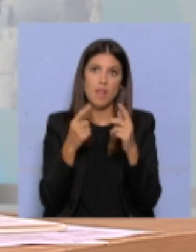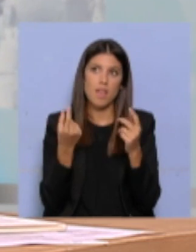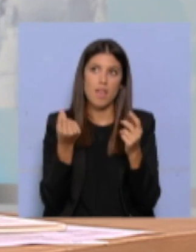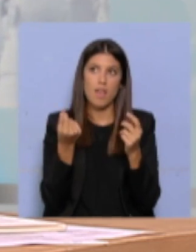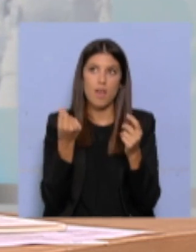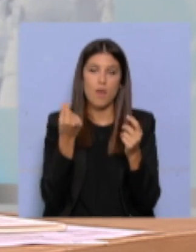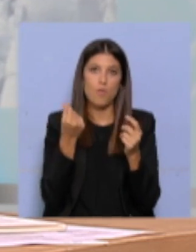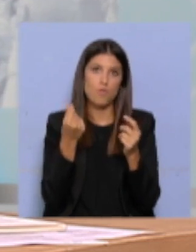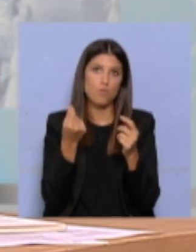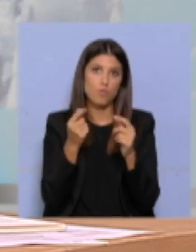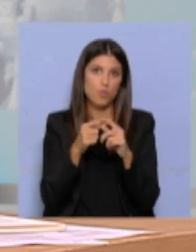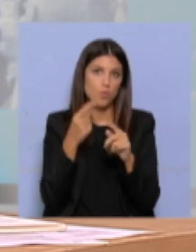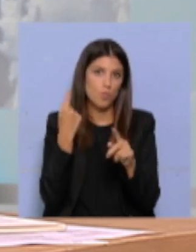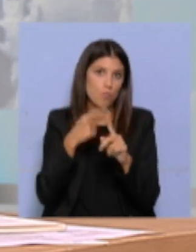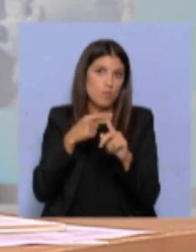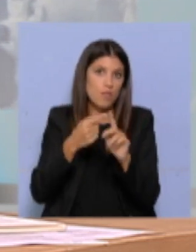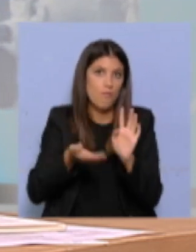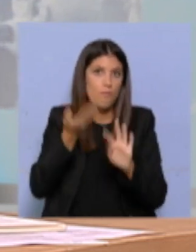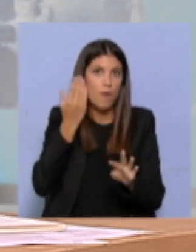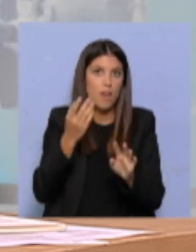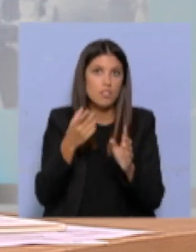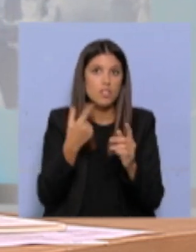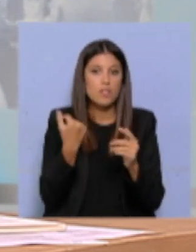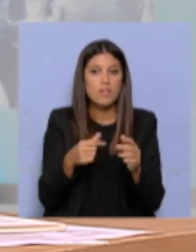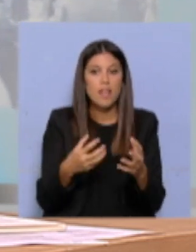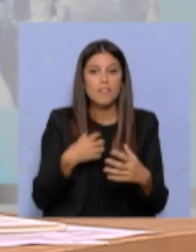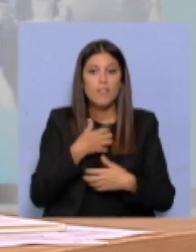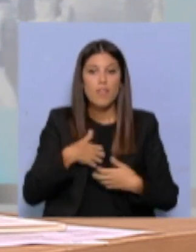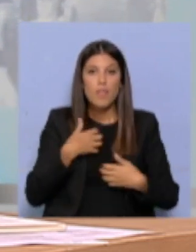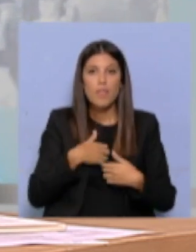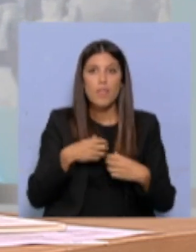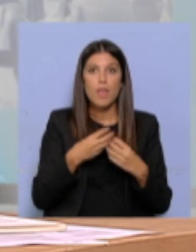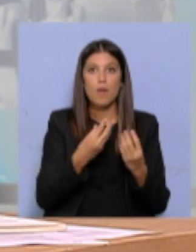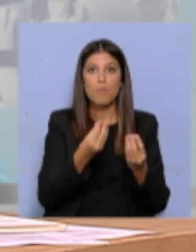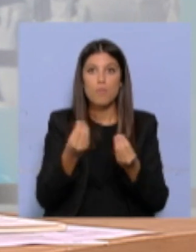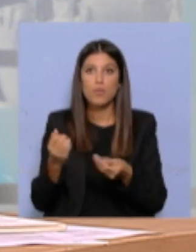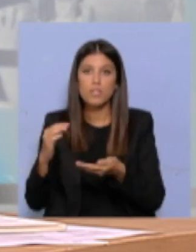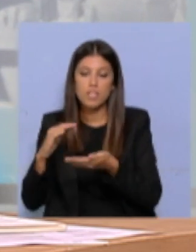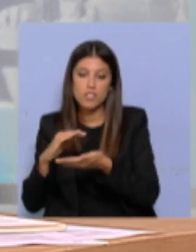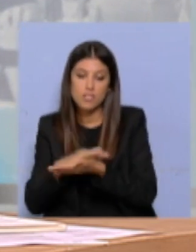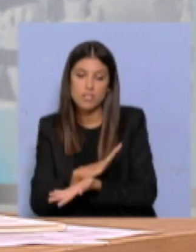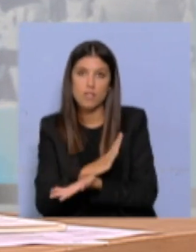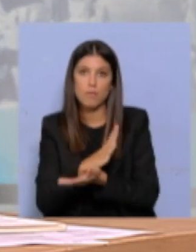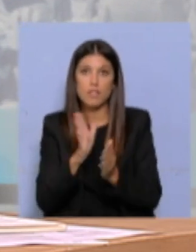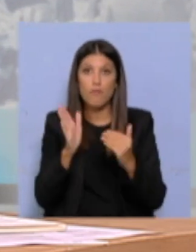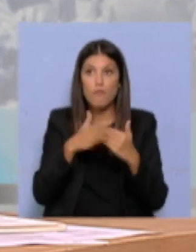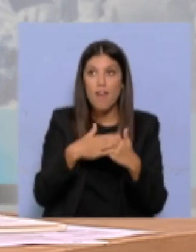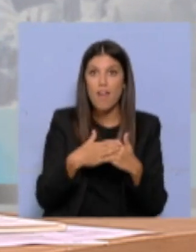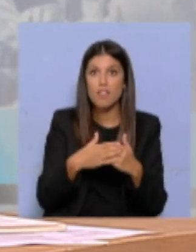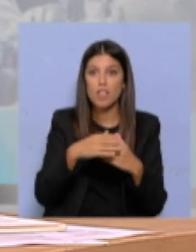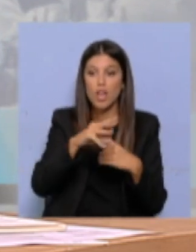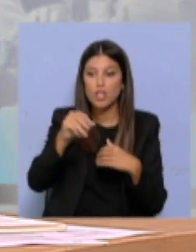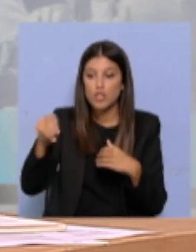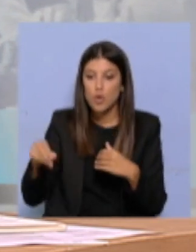regional, muitos títulos fiquem pelo caminho, muitas regiões fiquem sem voz e penso